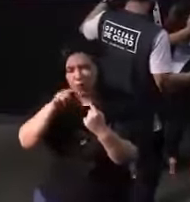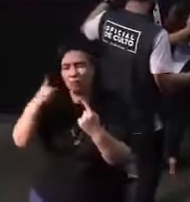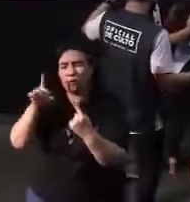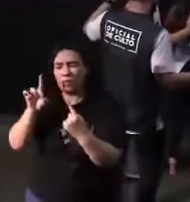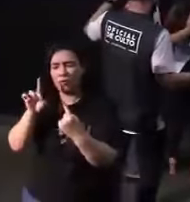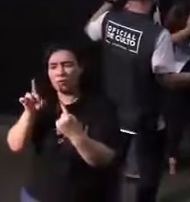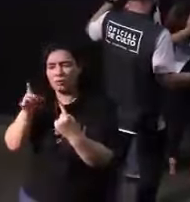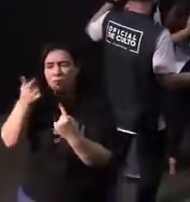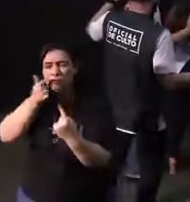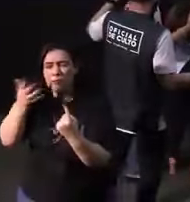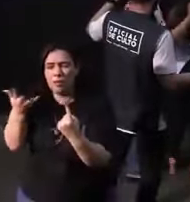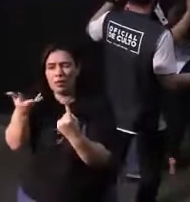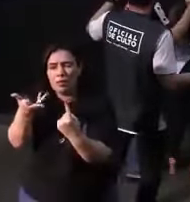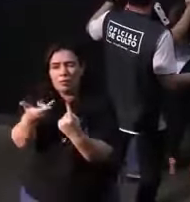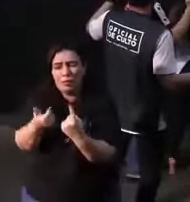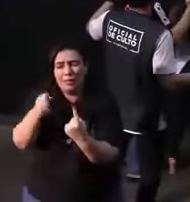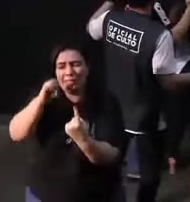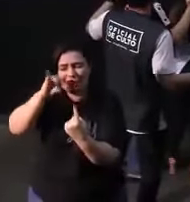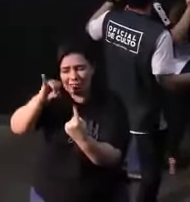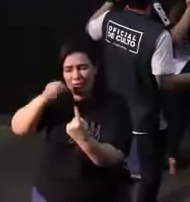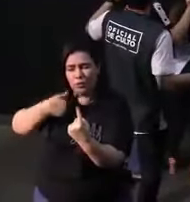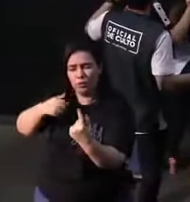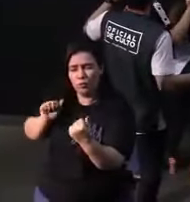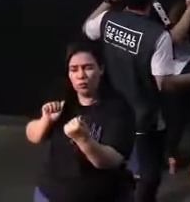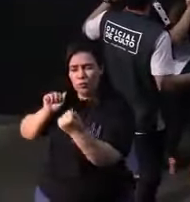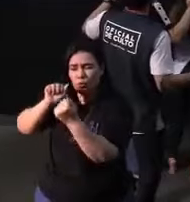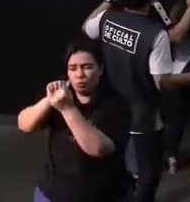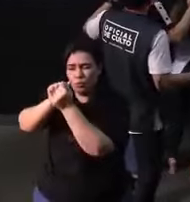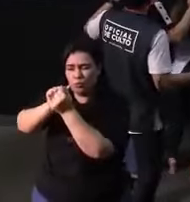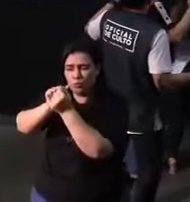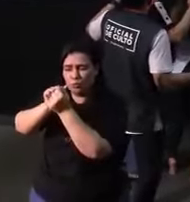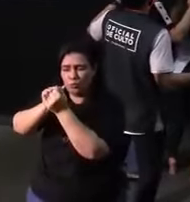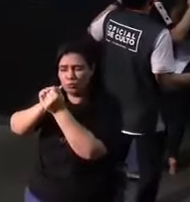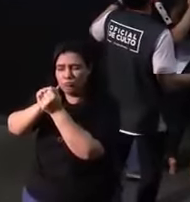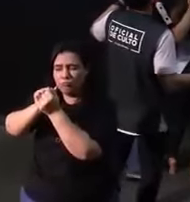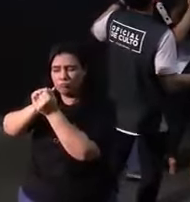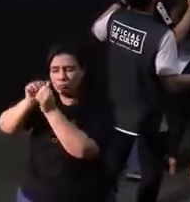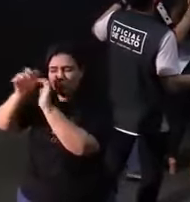exitosa se eu caminhar sobre